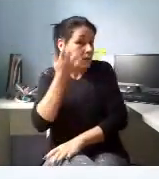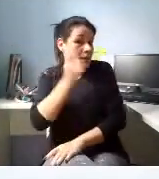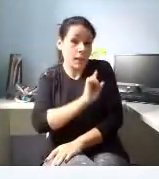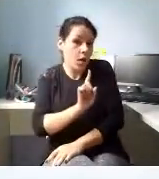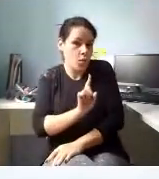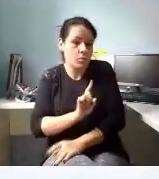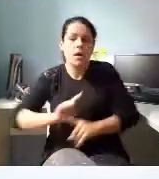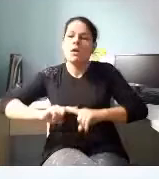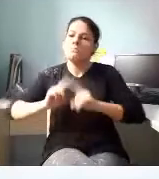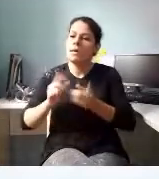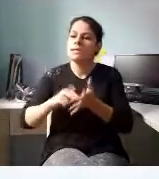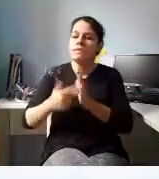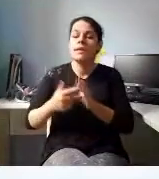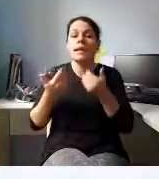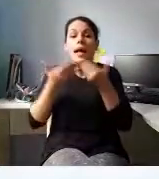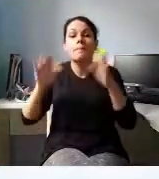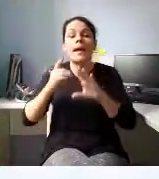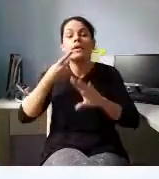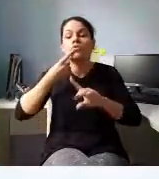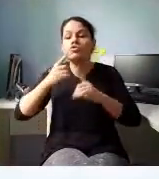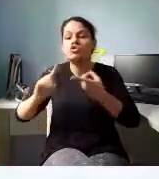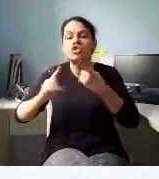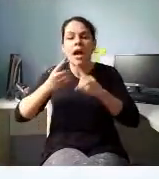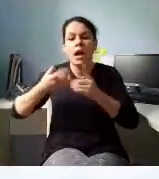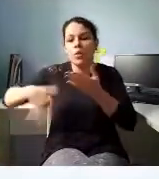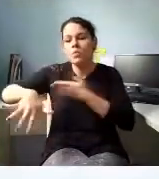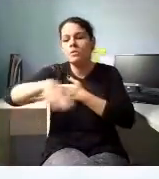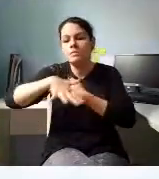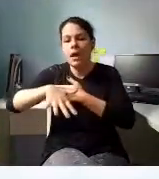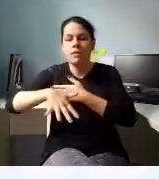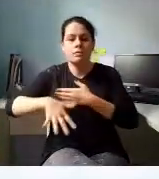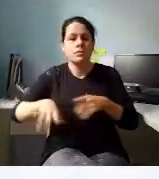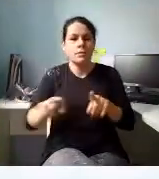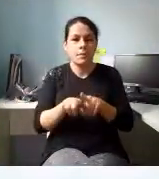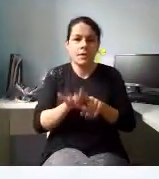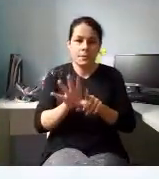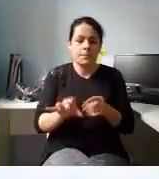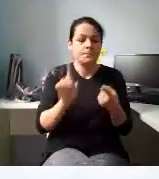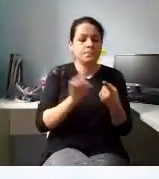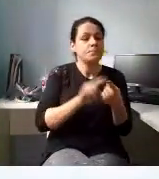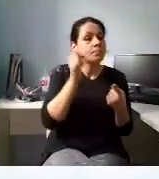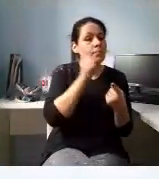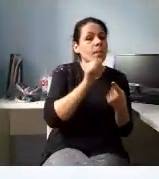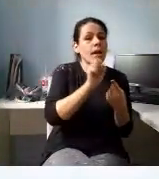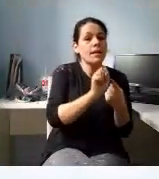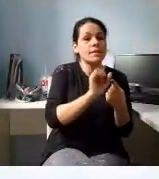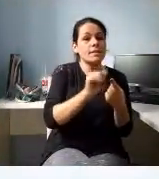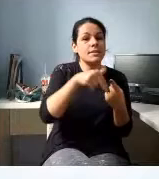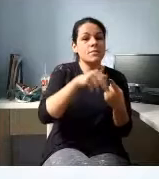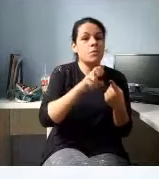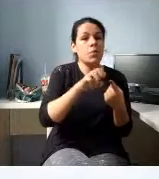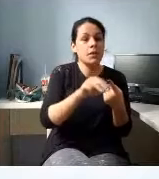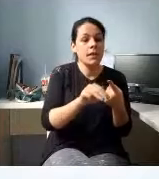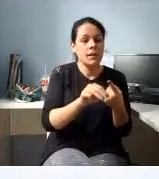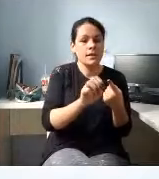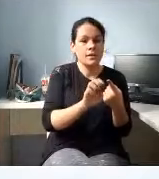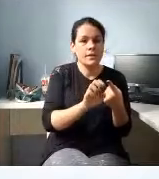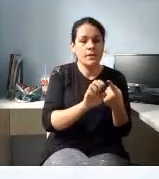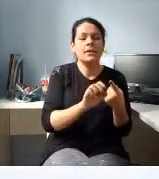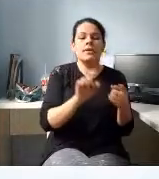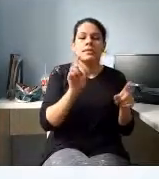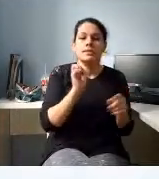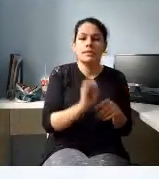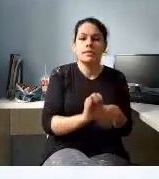Esse espaço nós temos que ter aberto com outro candidato. A senadora Simone Tebet, quando presidente da